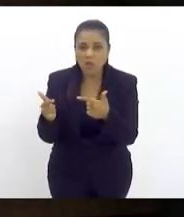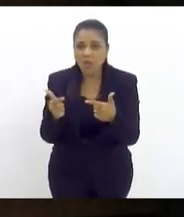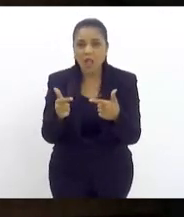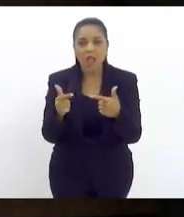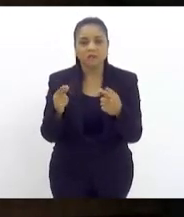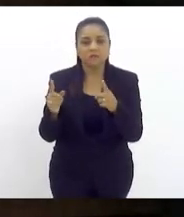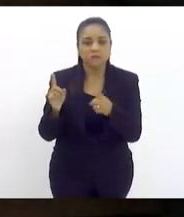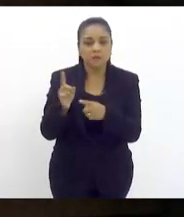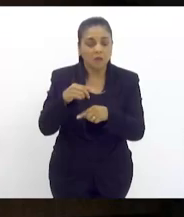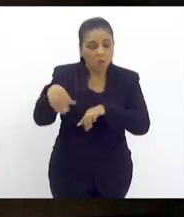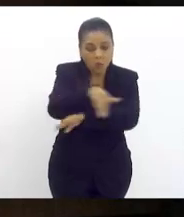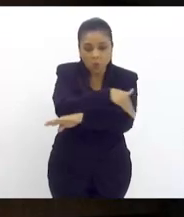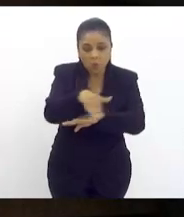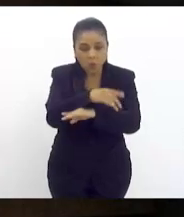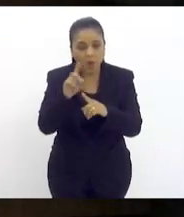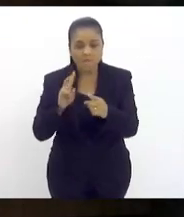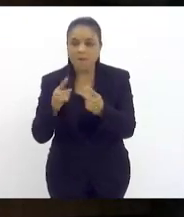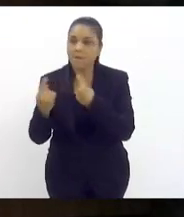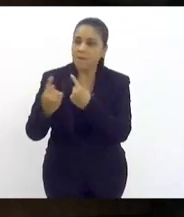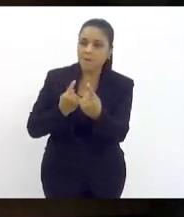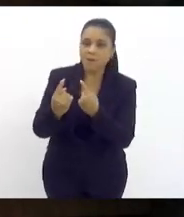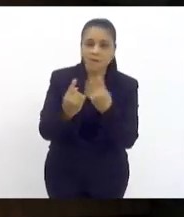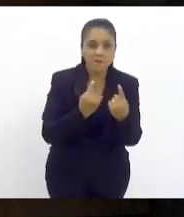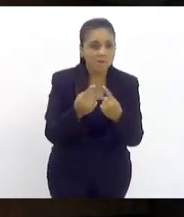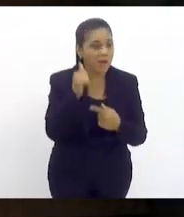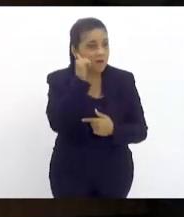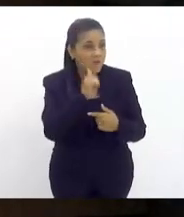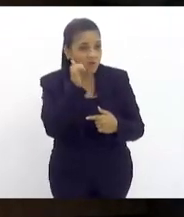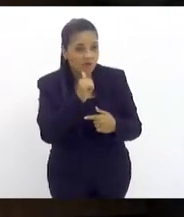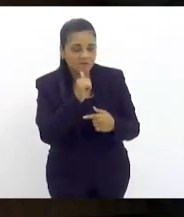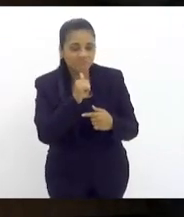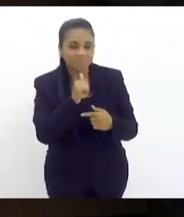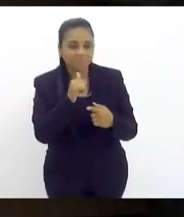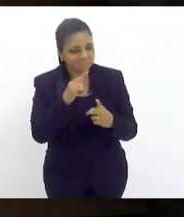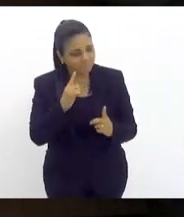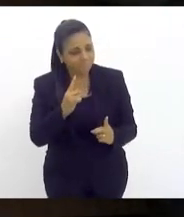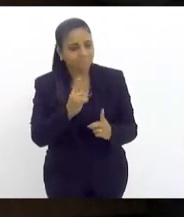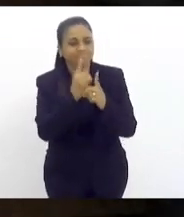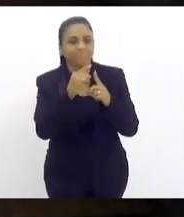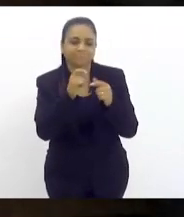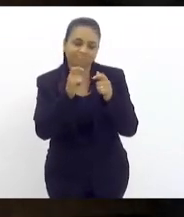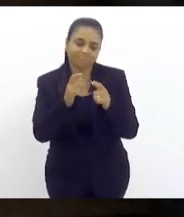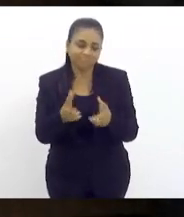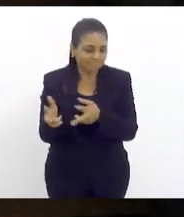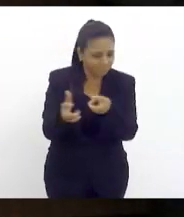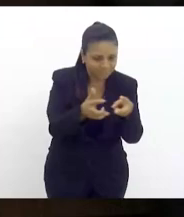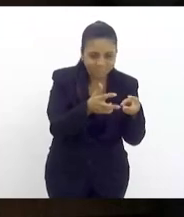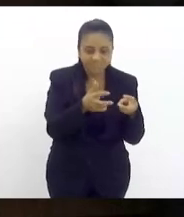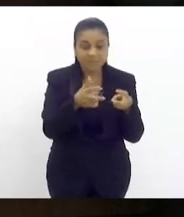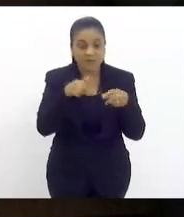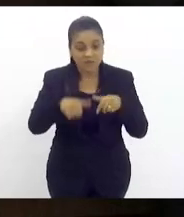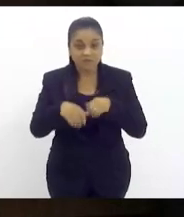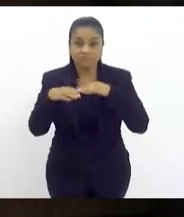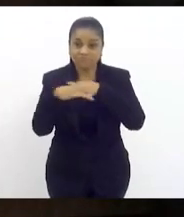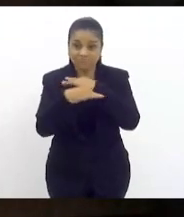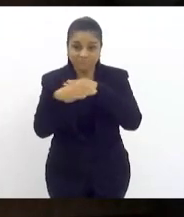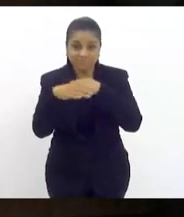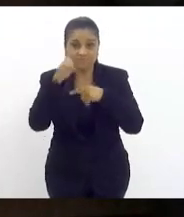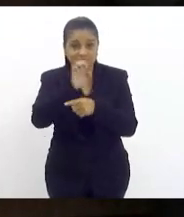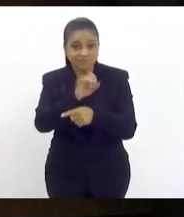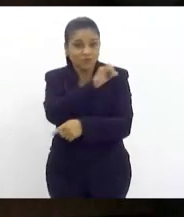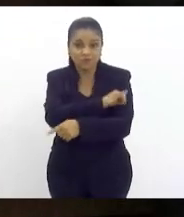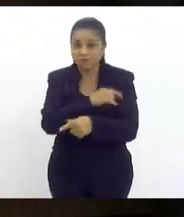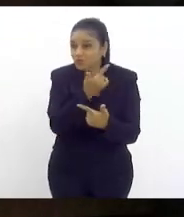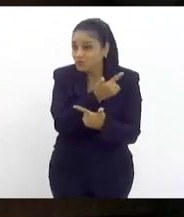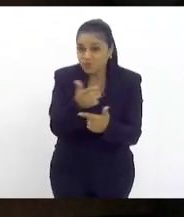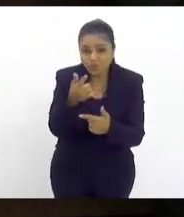possibilidade de ir e vir das mulheres, é muito flagrante nesse lugar. E o estado do Rio de Janeiro não tem